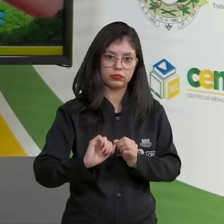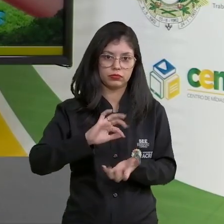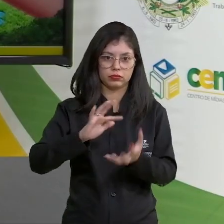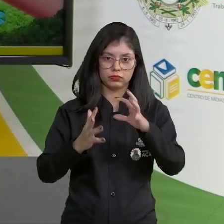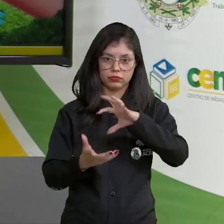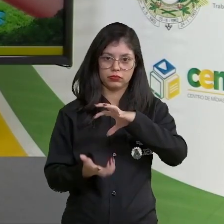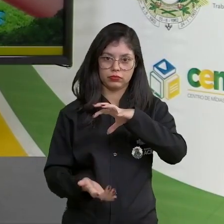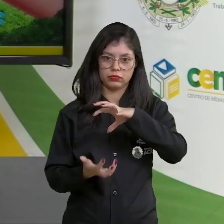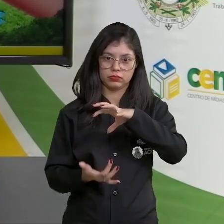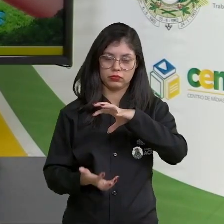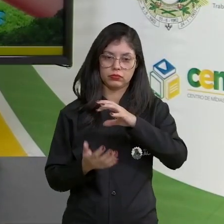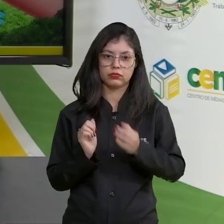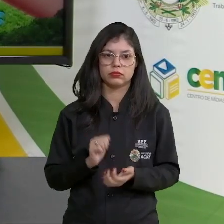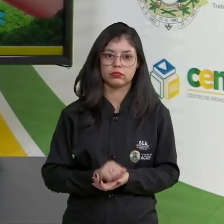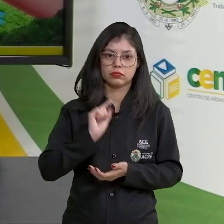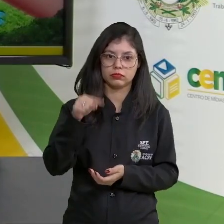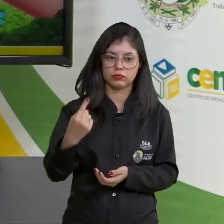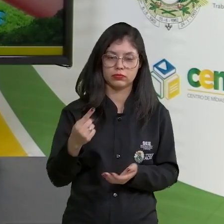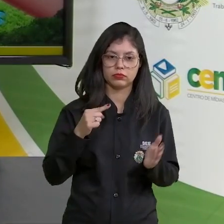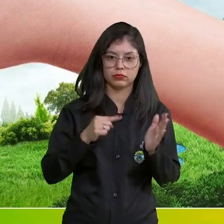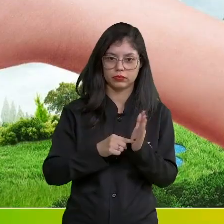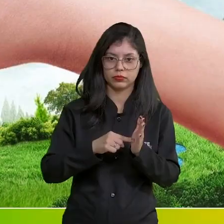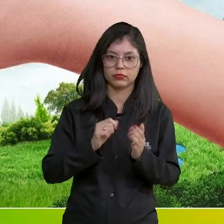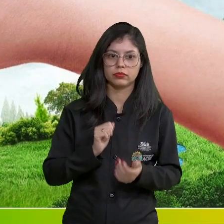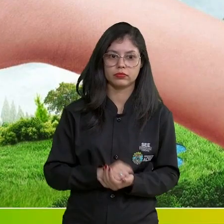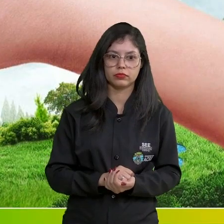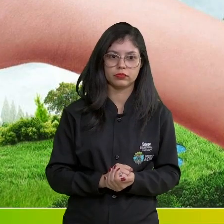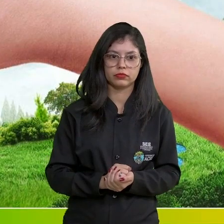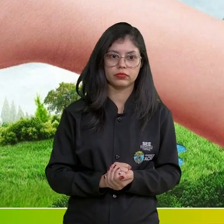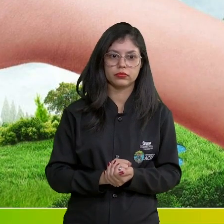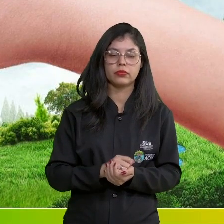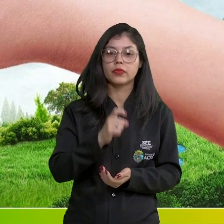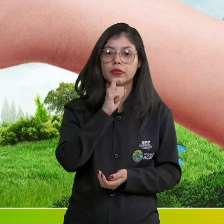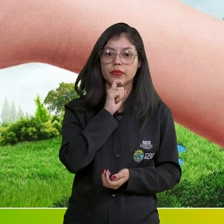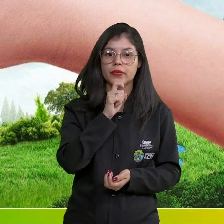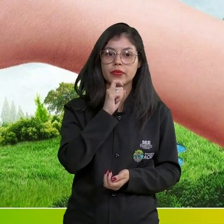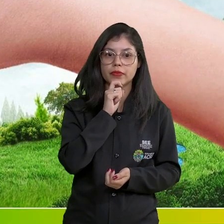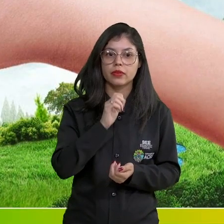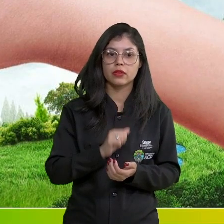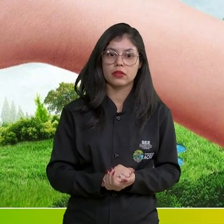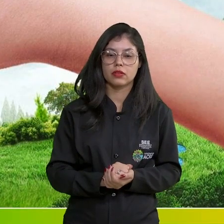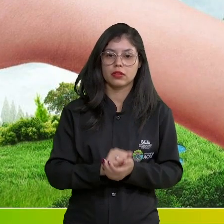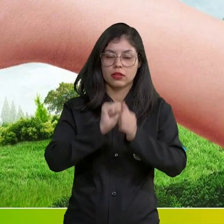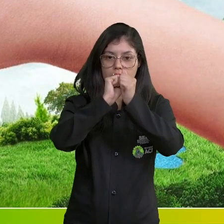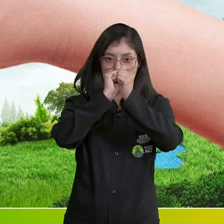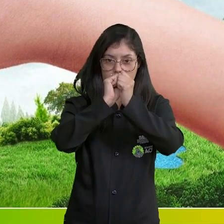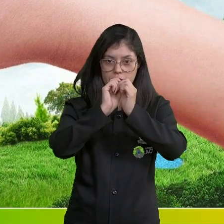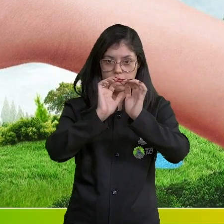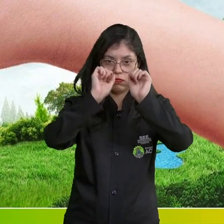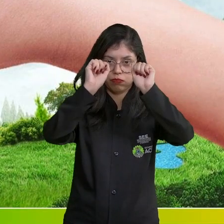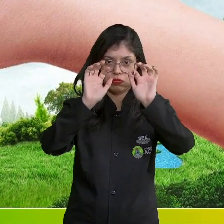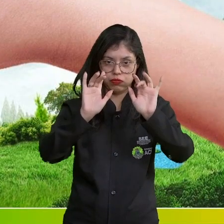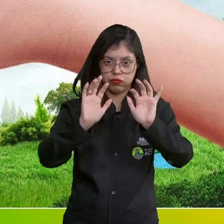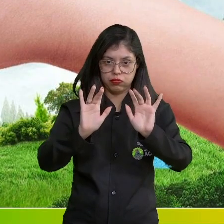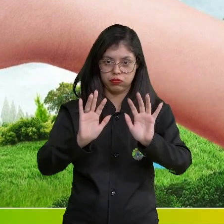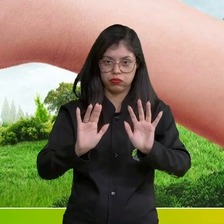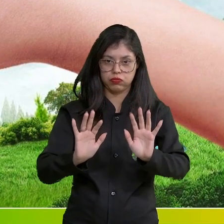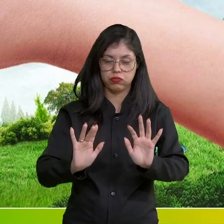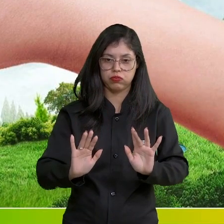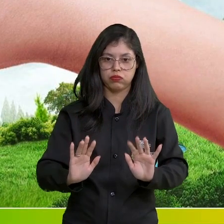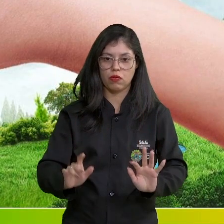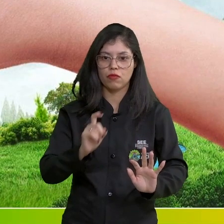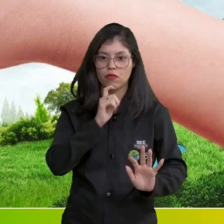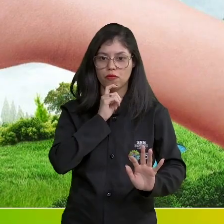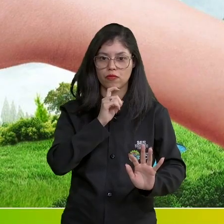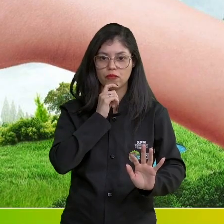estufa. Próximo ponto. Derretimento de geleiras e calotas polares.